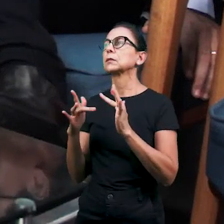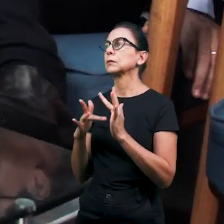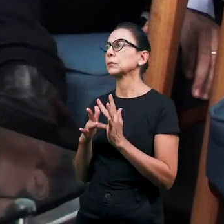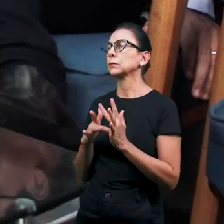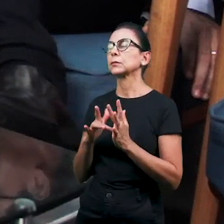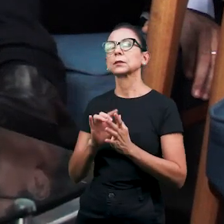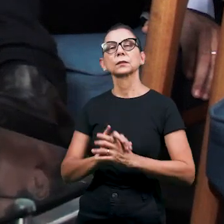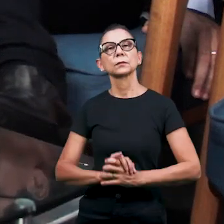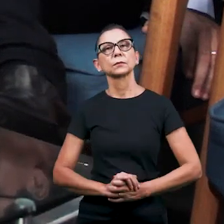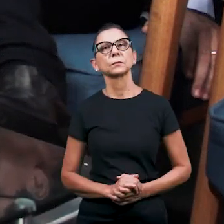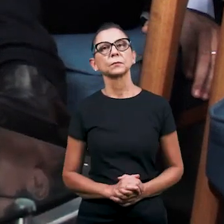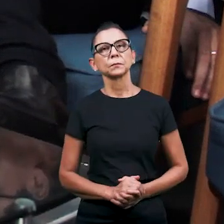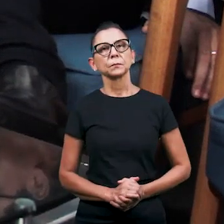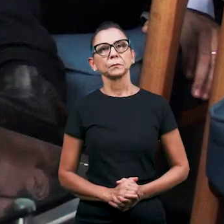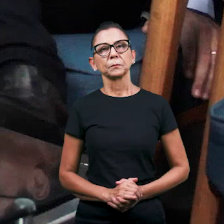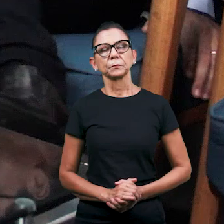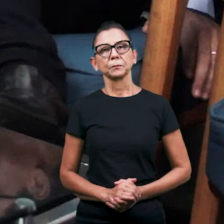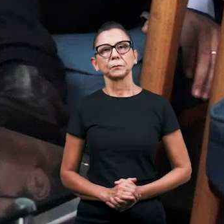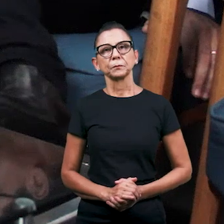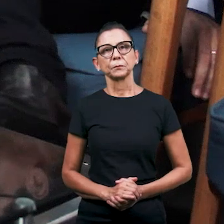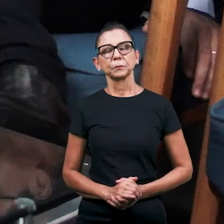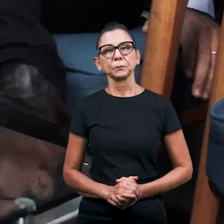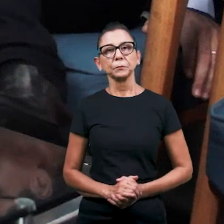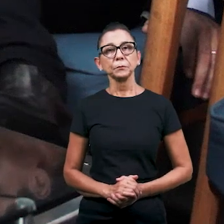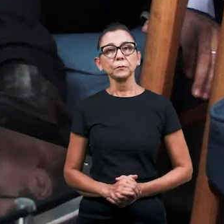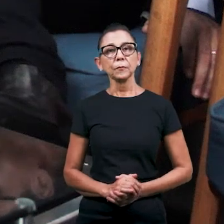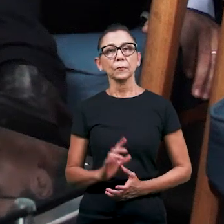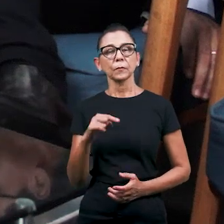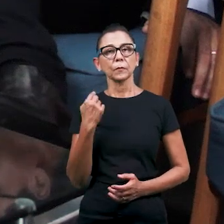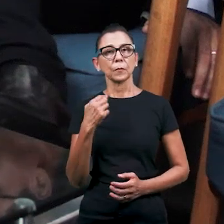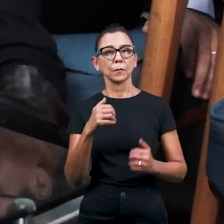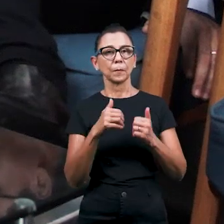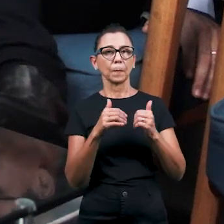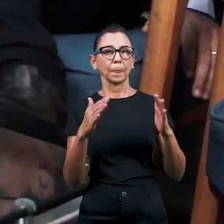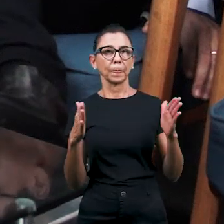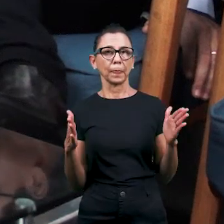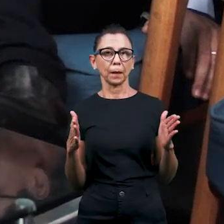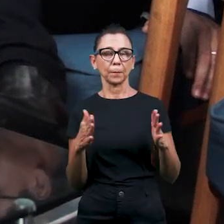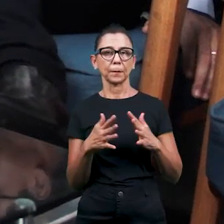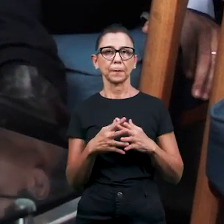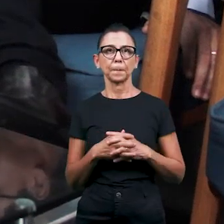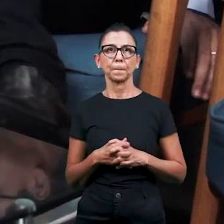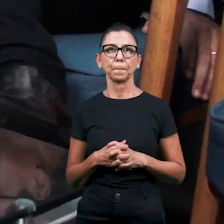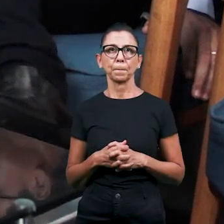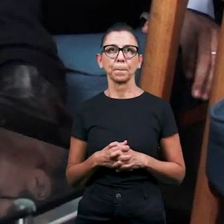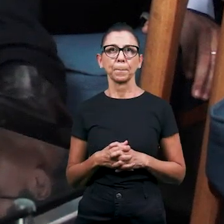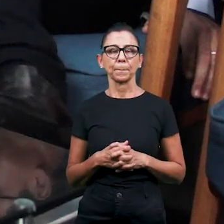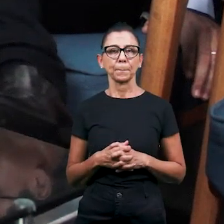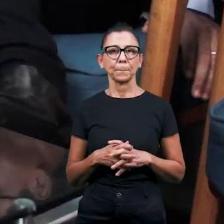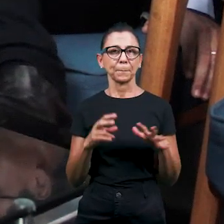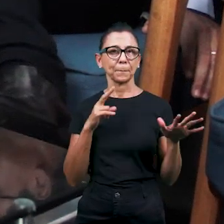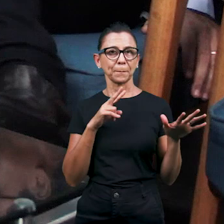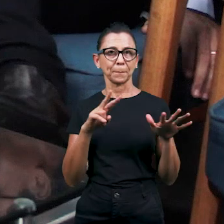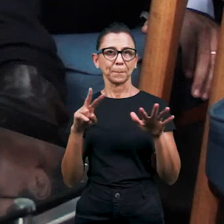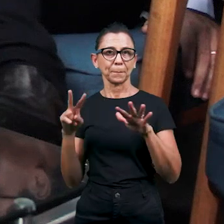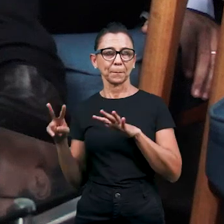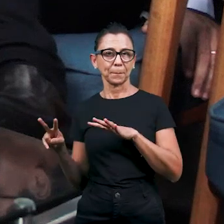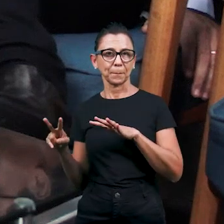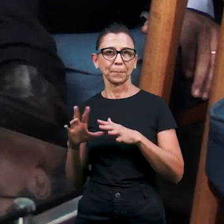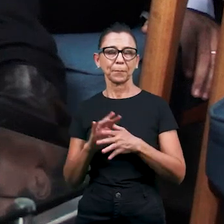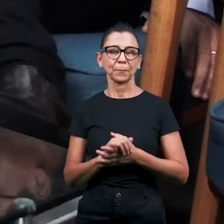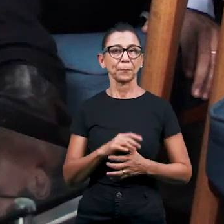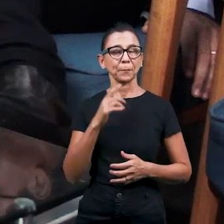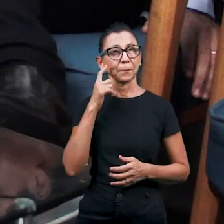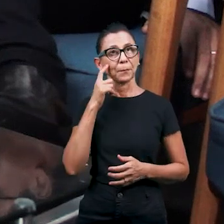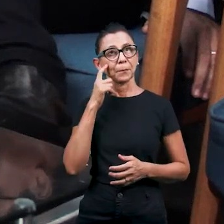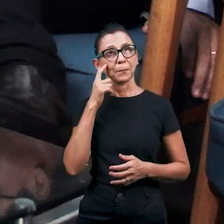primeira semana, aí tem que consolidar um pouco a conta, né? Porque é um trabalho novo, um desafio. Depois, nós vamos abrir para todas